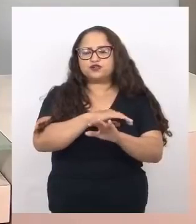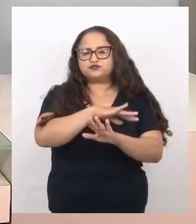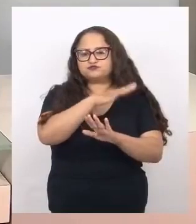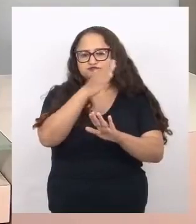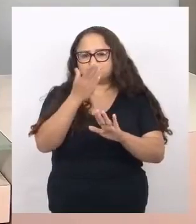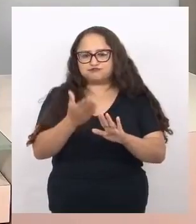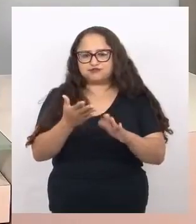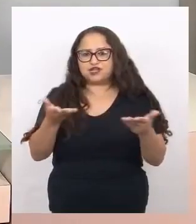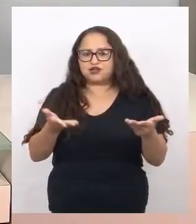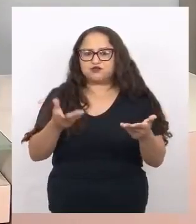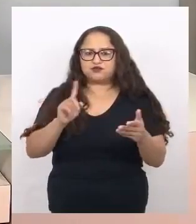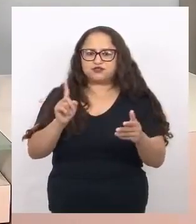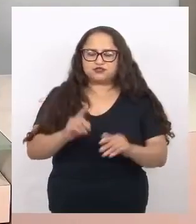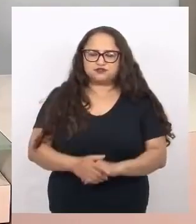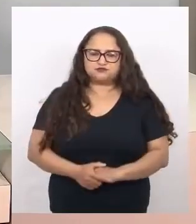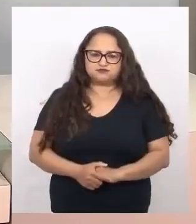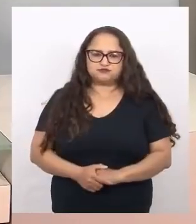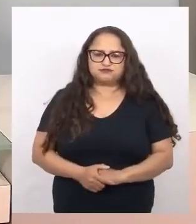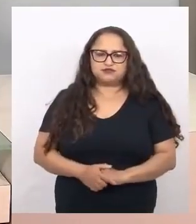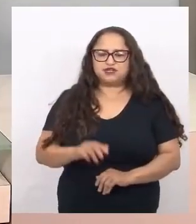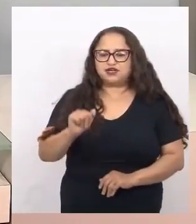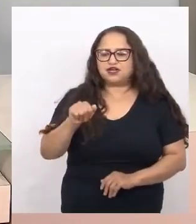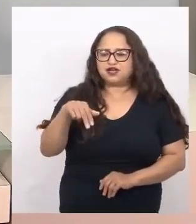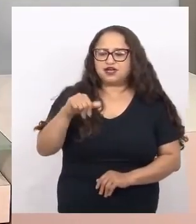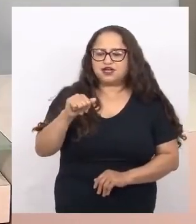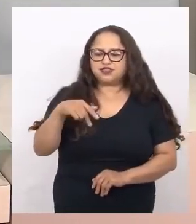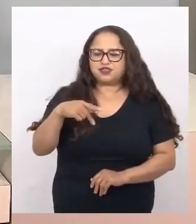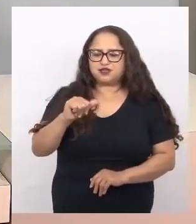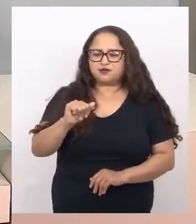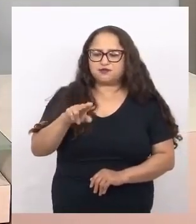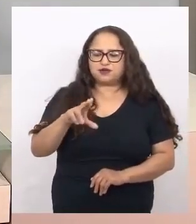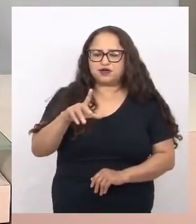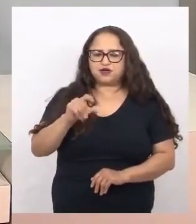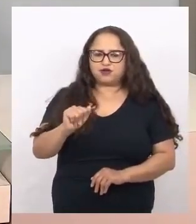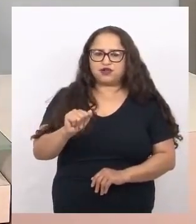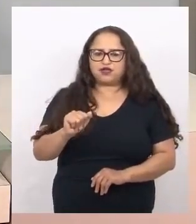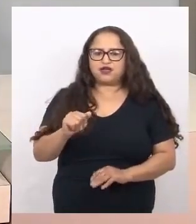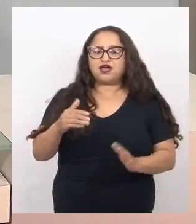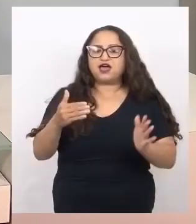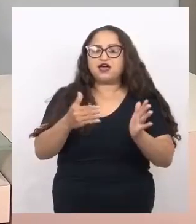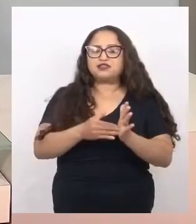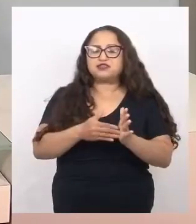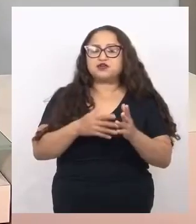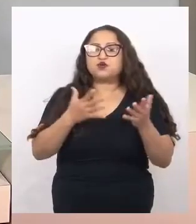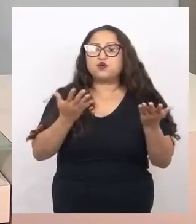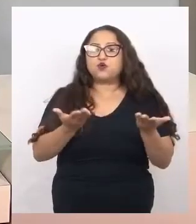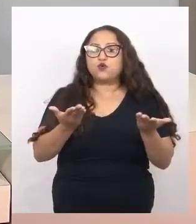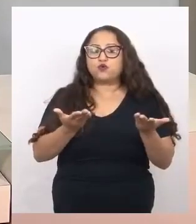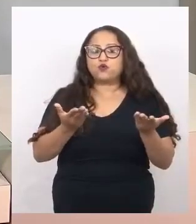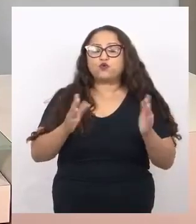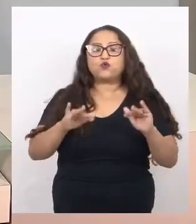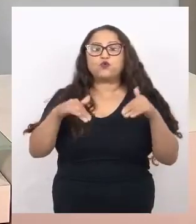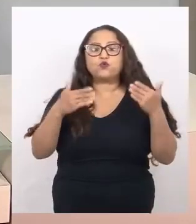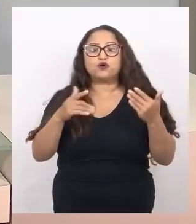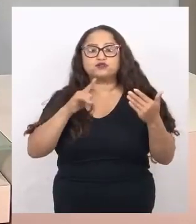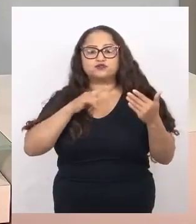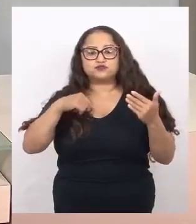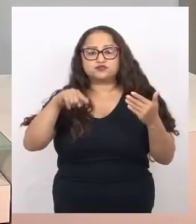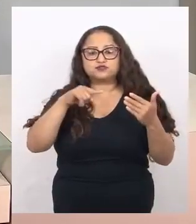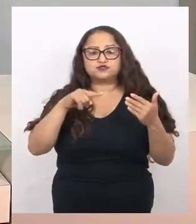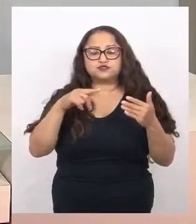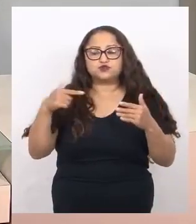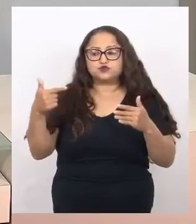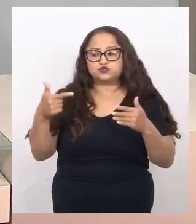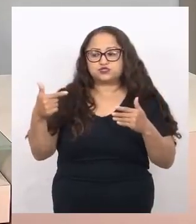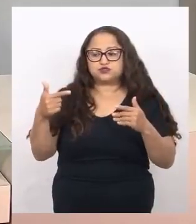agora. A Ana Paula perguntou até quando deve ser feita a cessação na sede do vice que volta para a sala